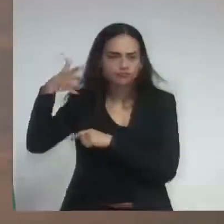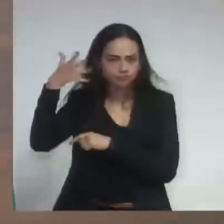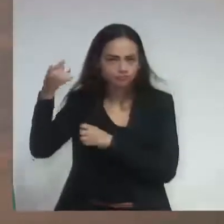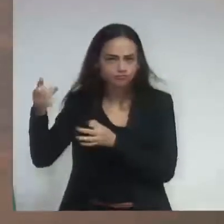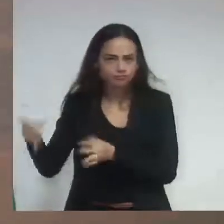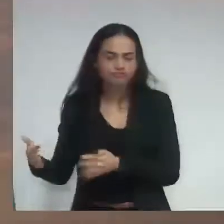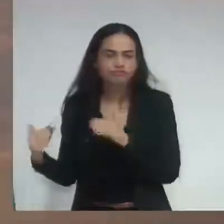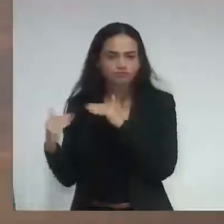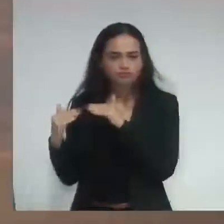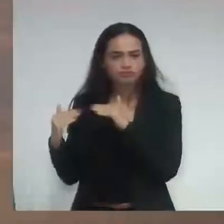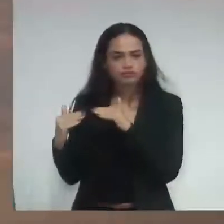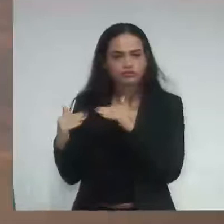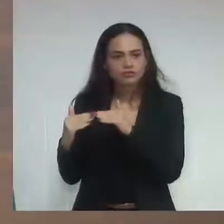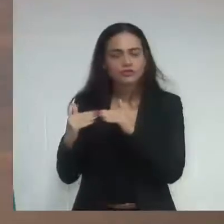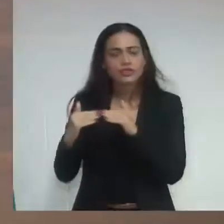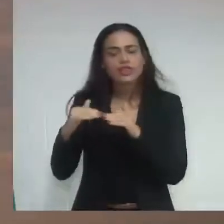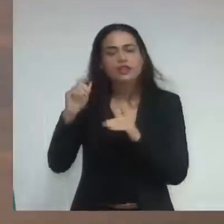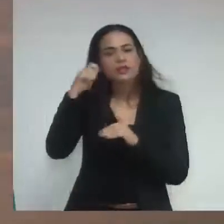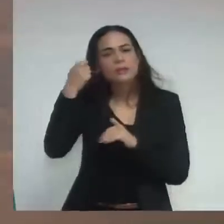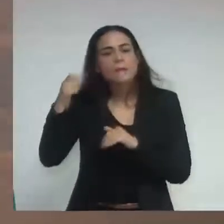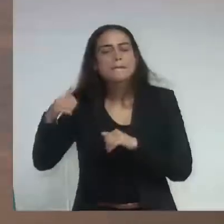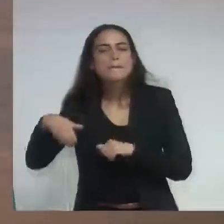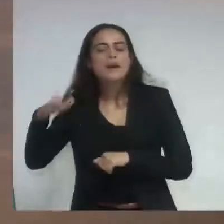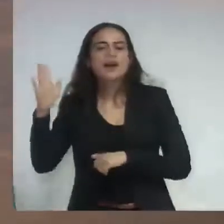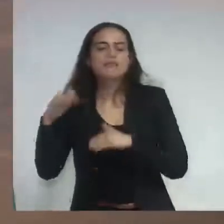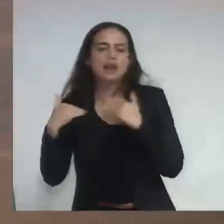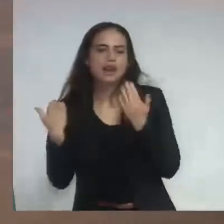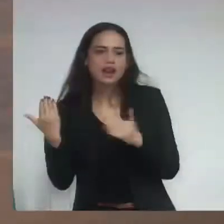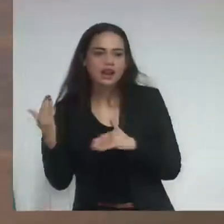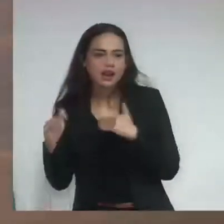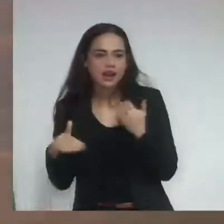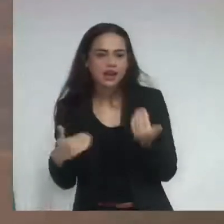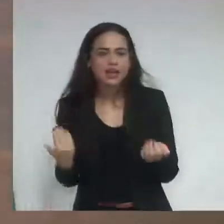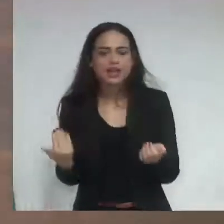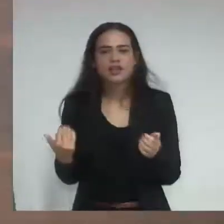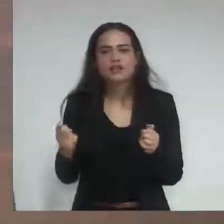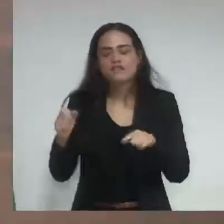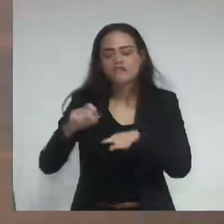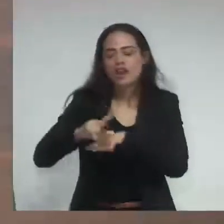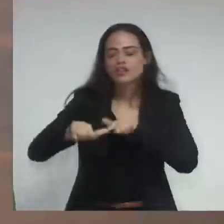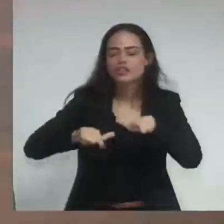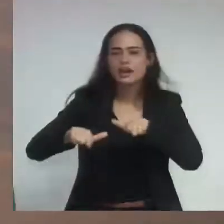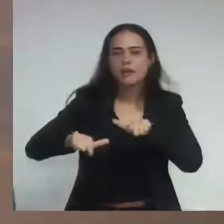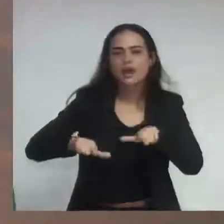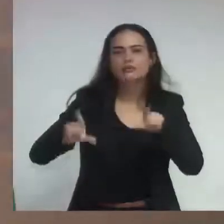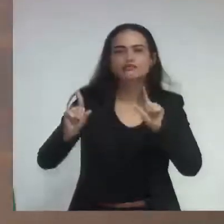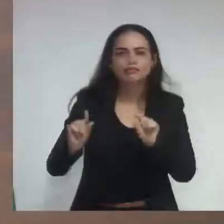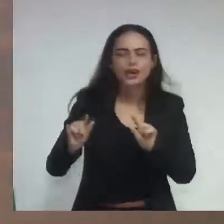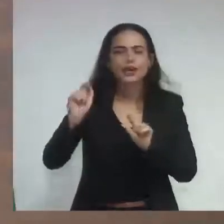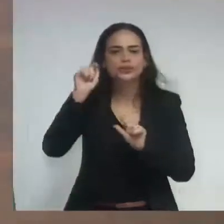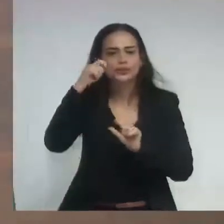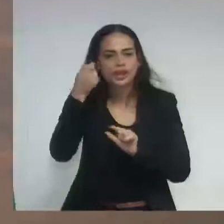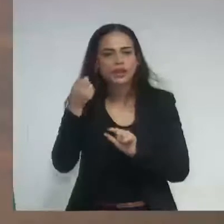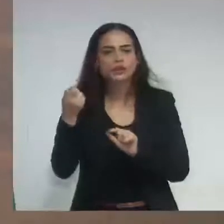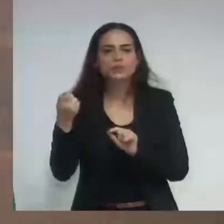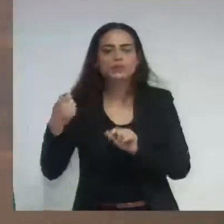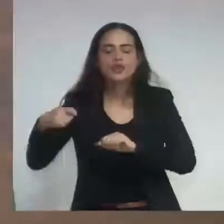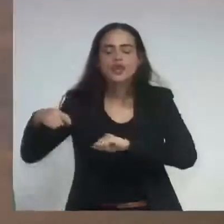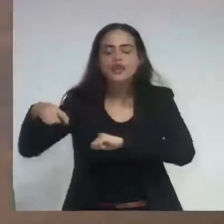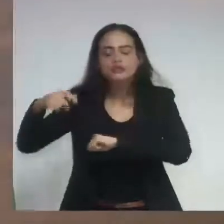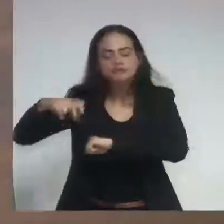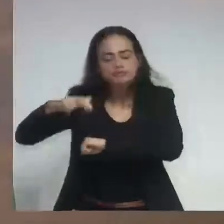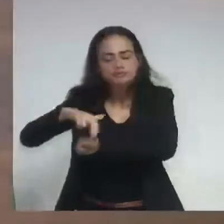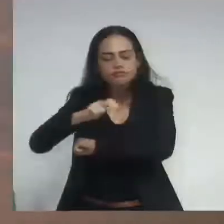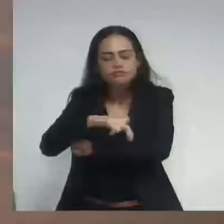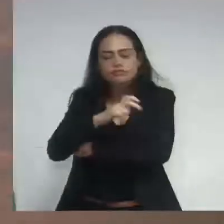tendo menos acesso ao emprego. Os jovens negros são os que são parados nas ruas pelos policiais muito mais